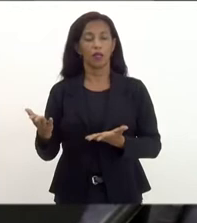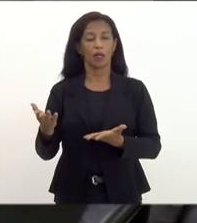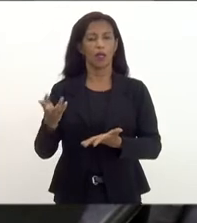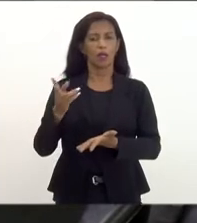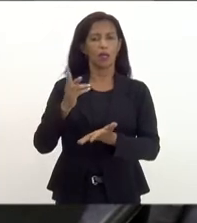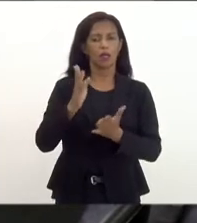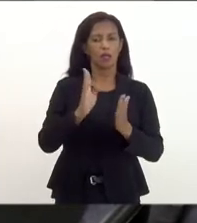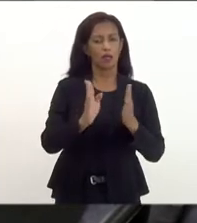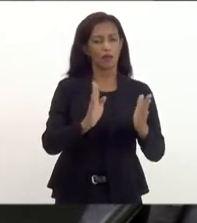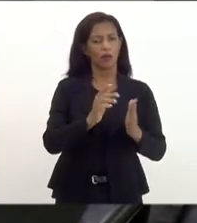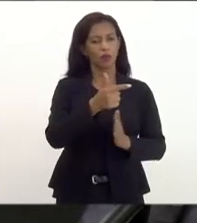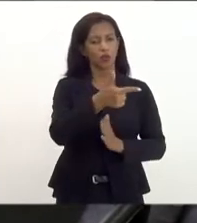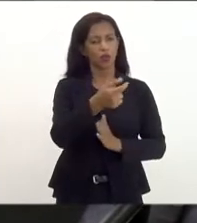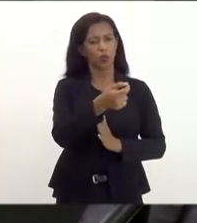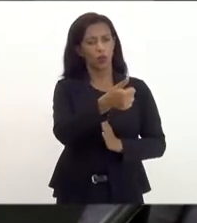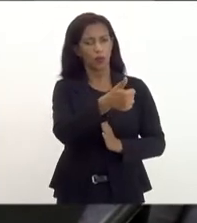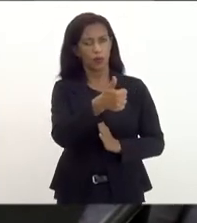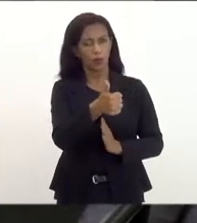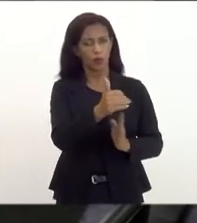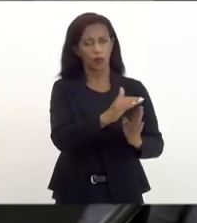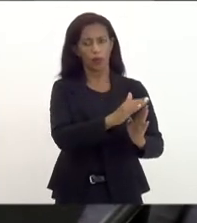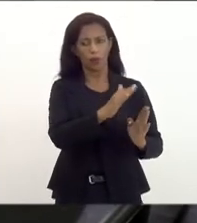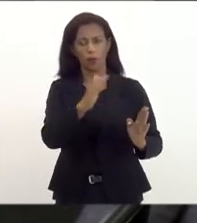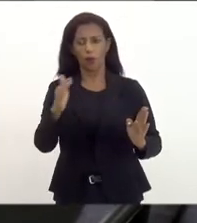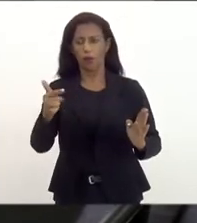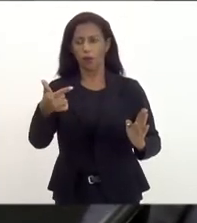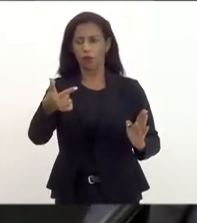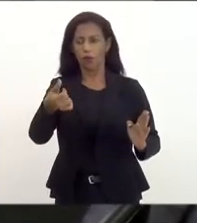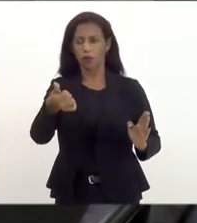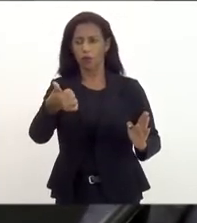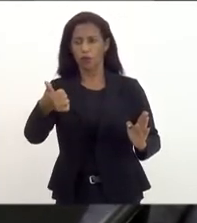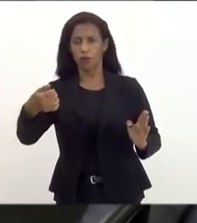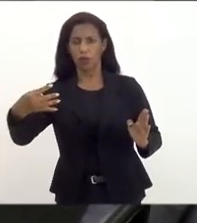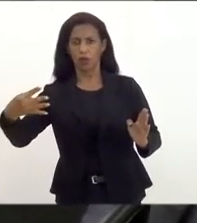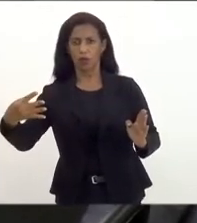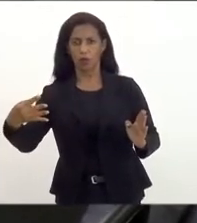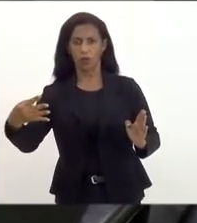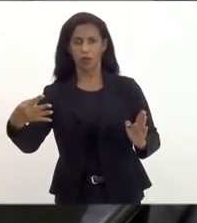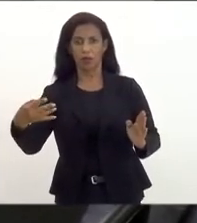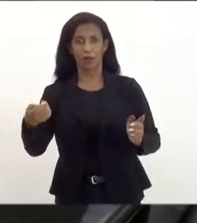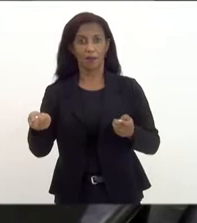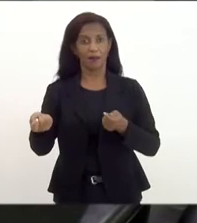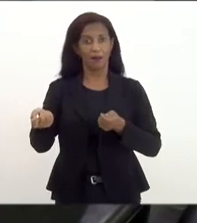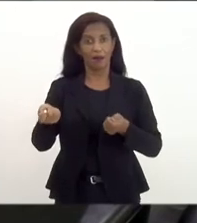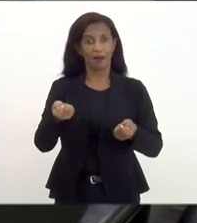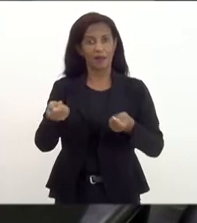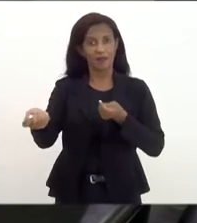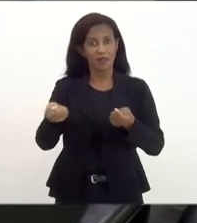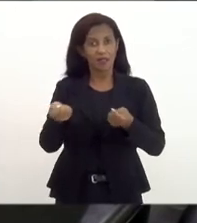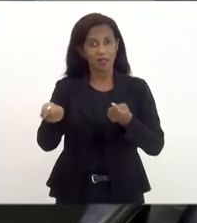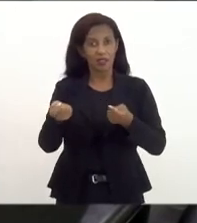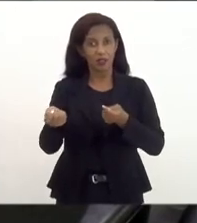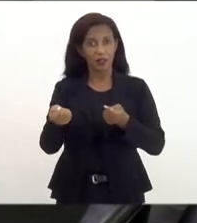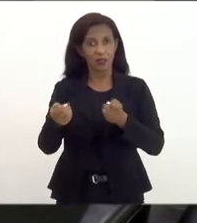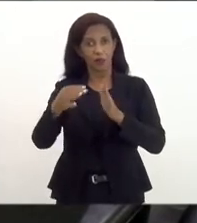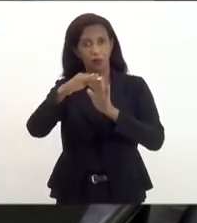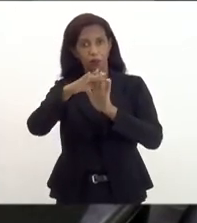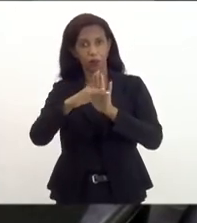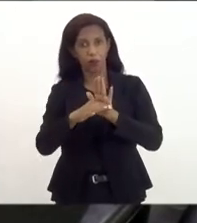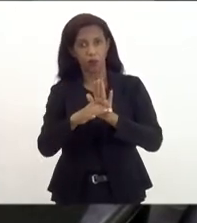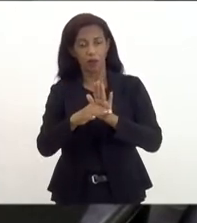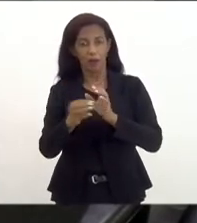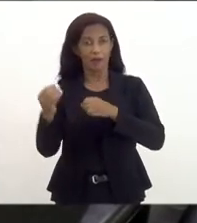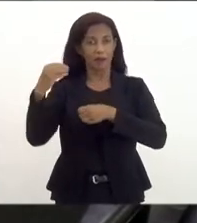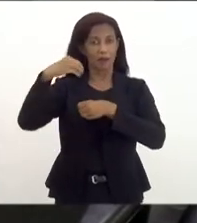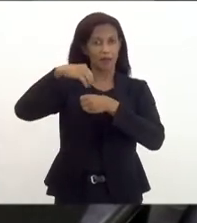levamos de 2001 a 2014 para sistematizar os procedimentos internos porque aquilo era